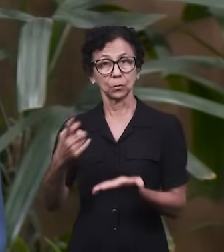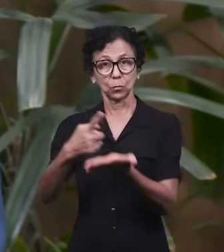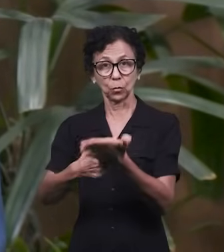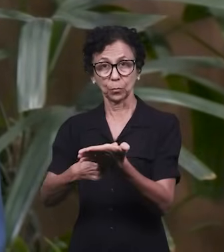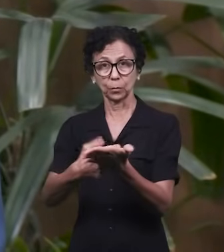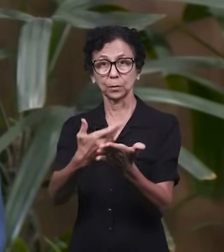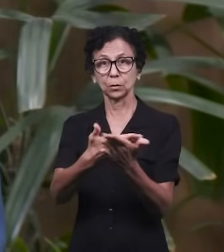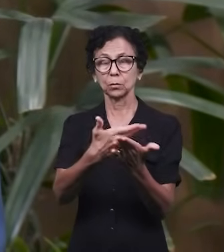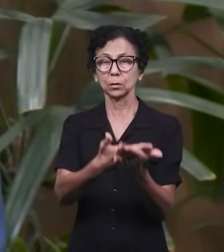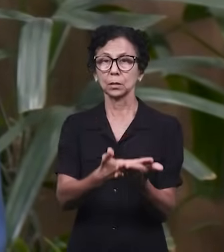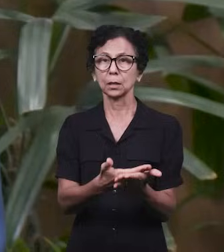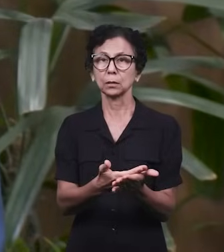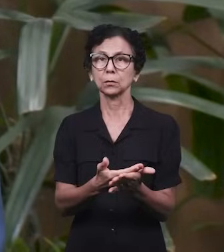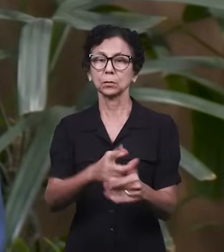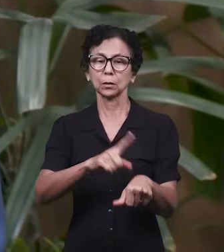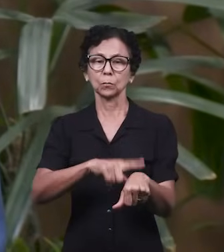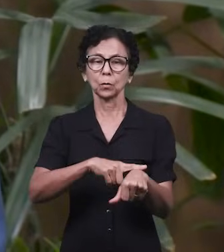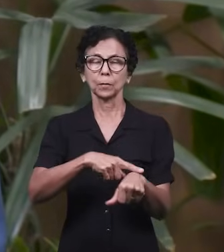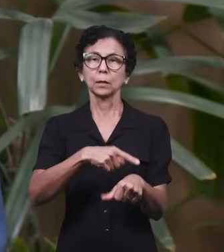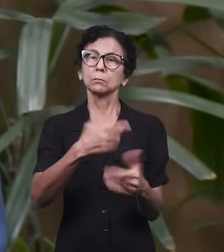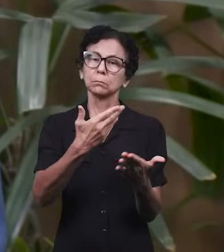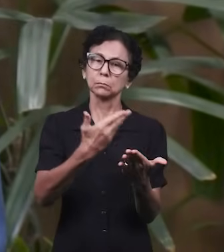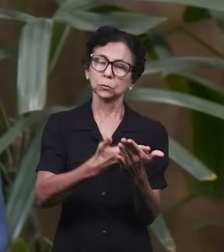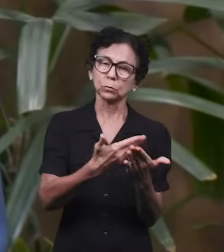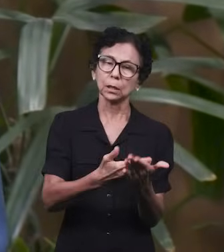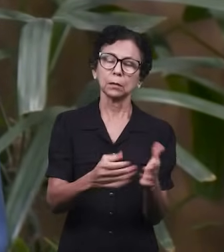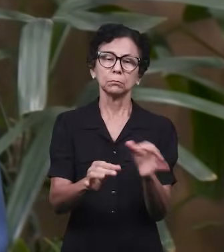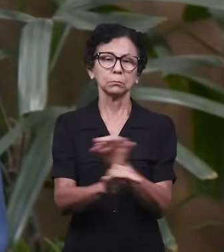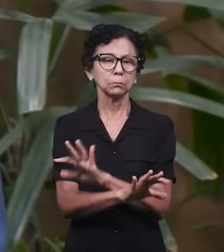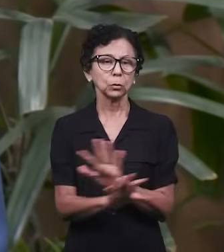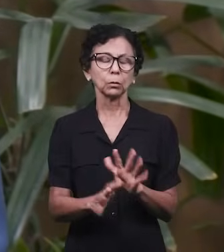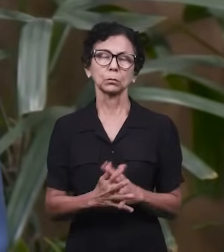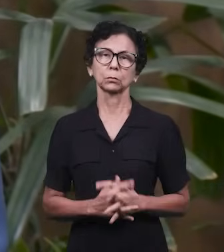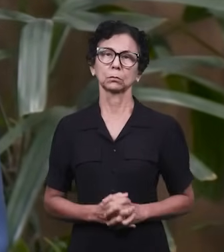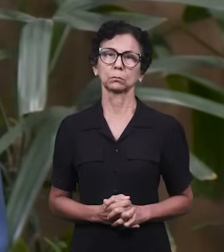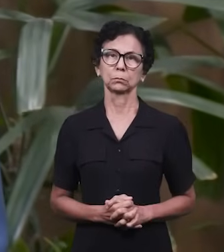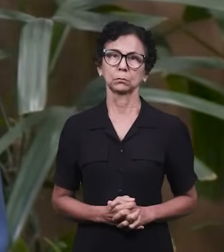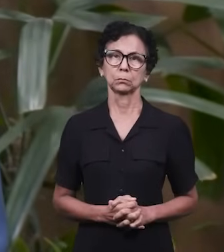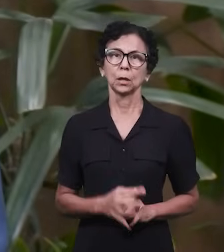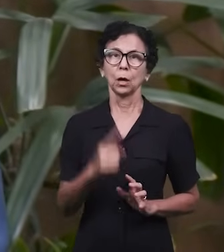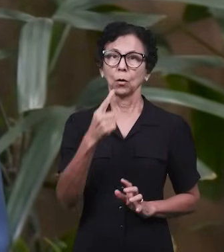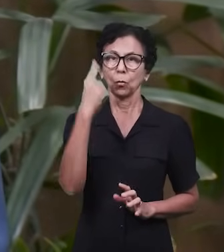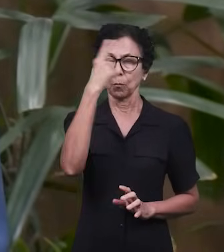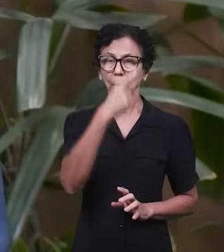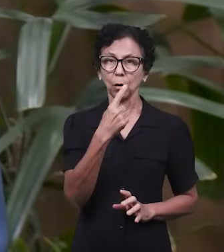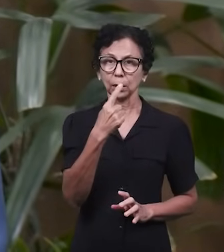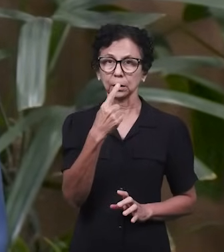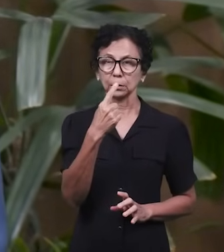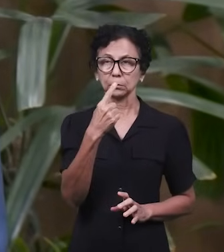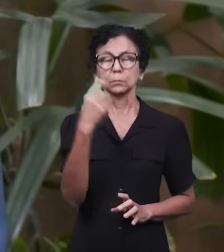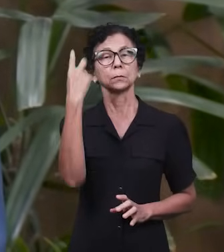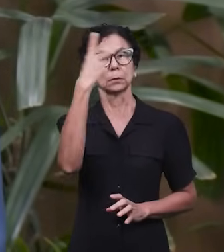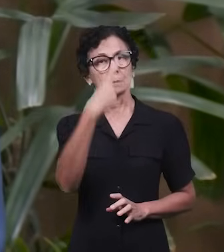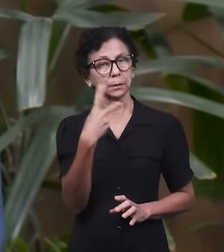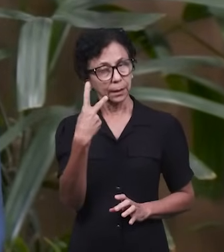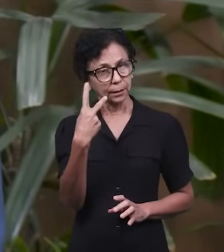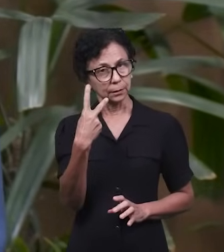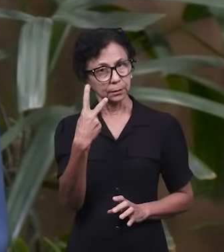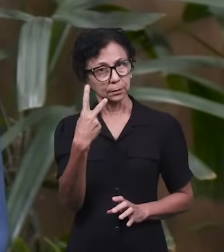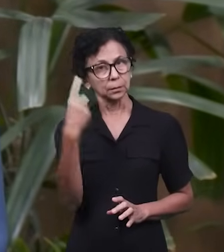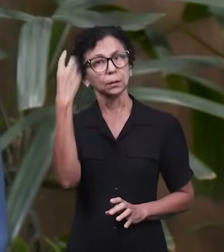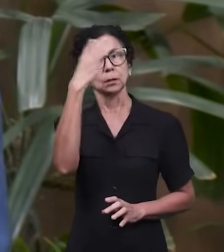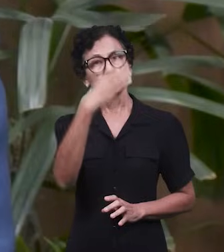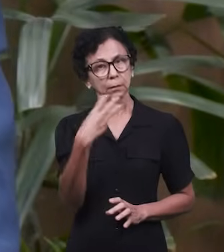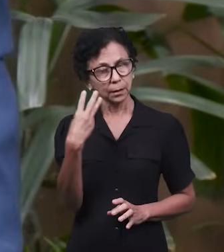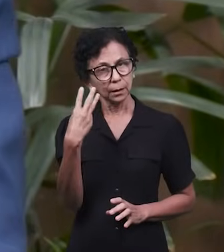estudo. Você está estudando 1 hora, não deu, estuda 2. Não deu, estuda 3. Aí vai melhorando. E aí, como